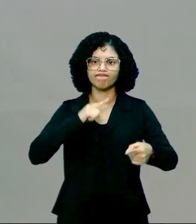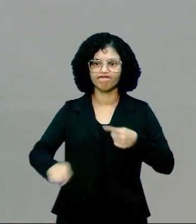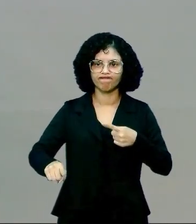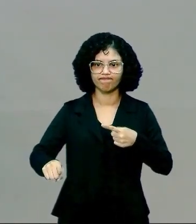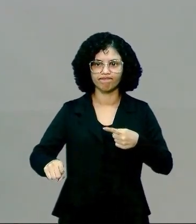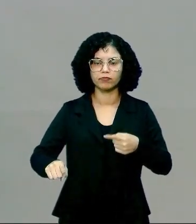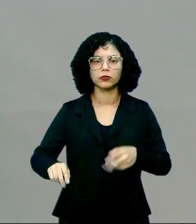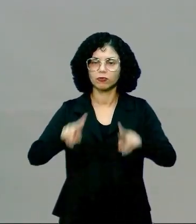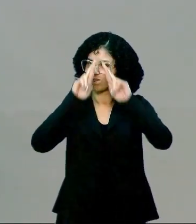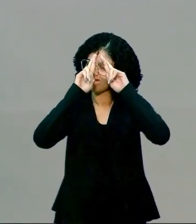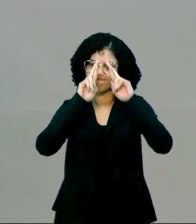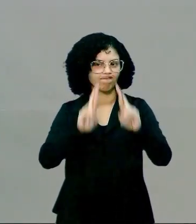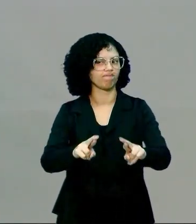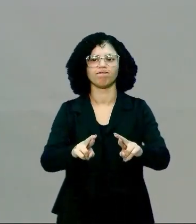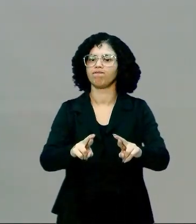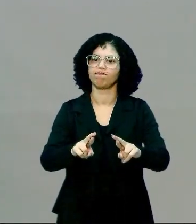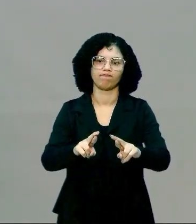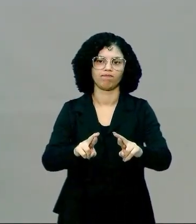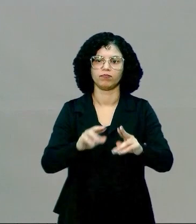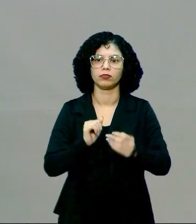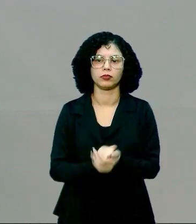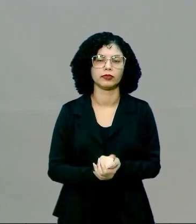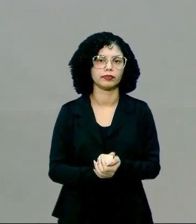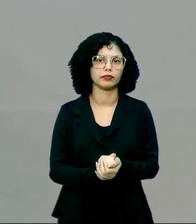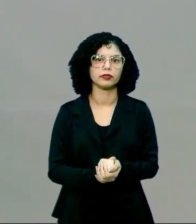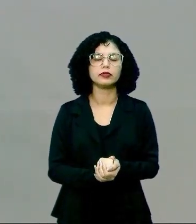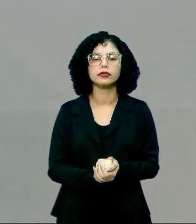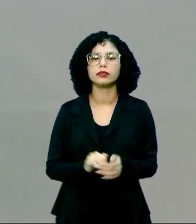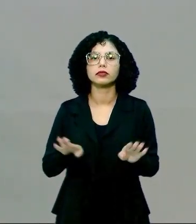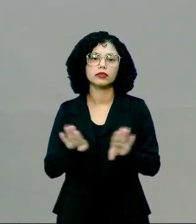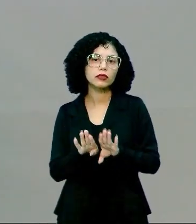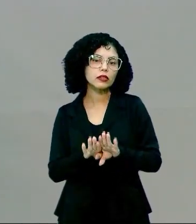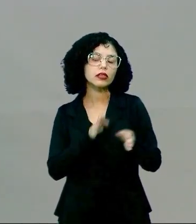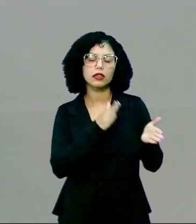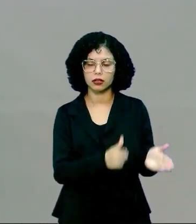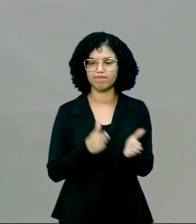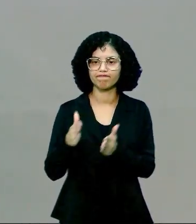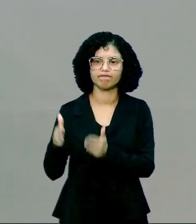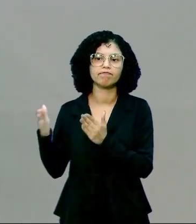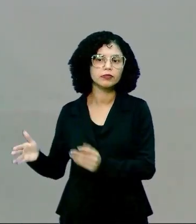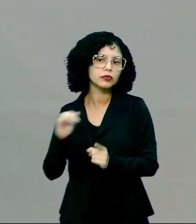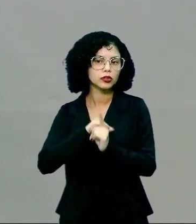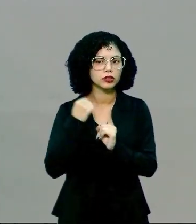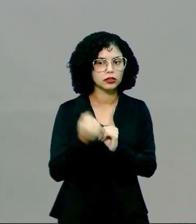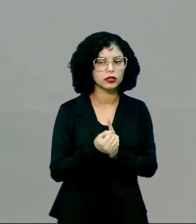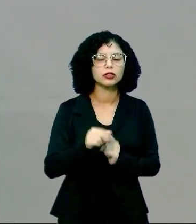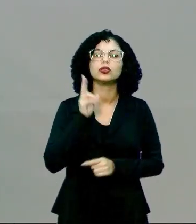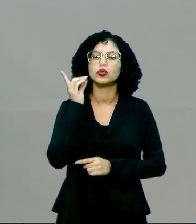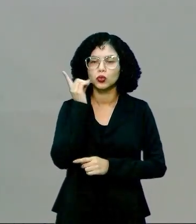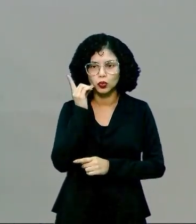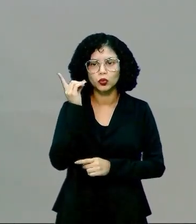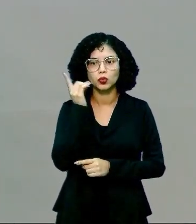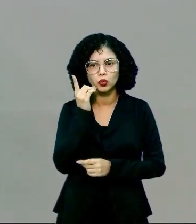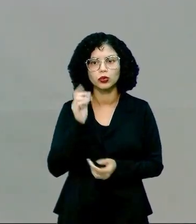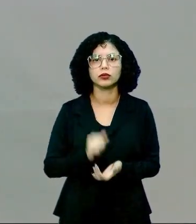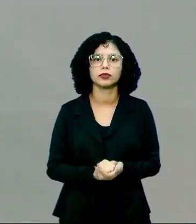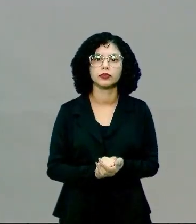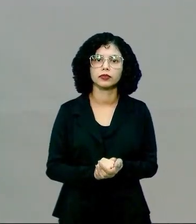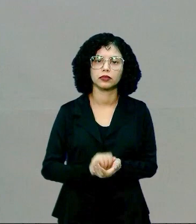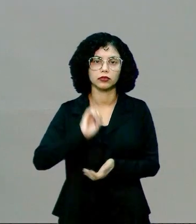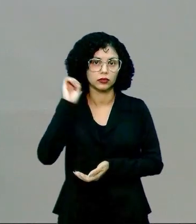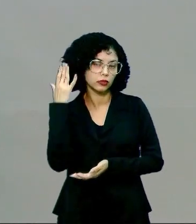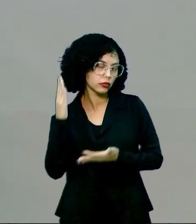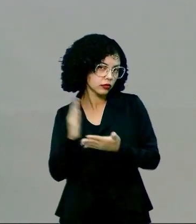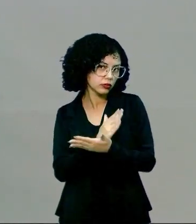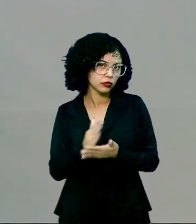violados, desrespeitados, não cumpridos. E essas parcelas, diariamente, elas são agredidas de